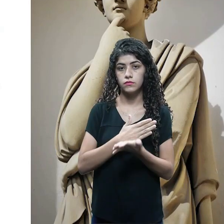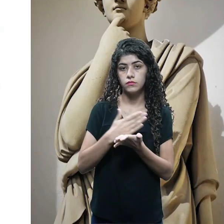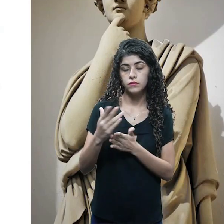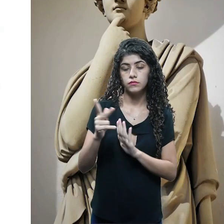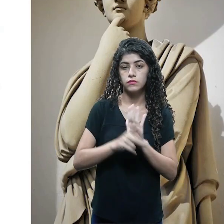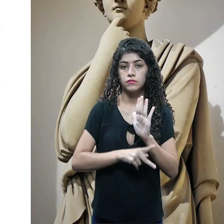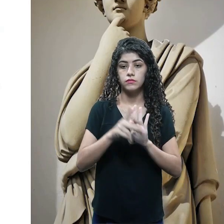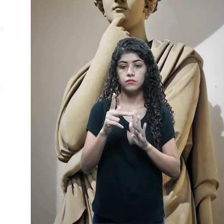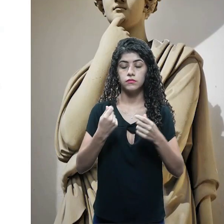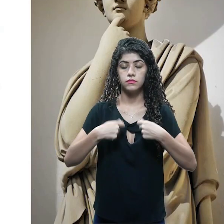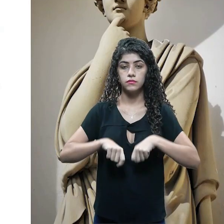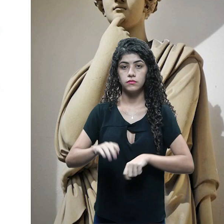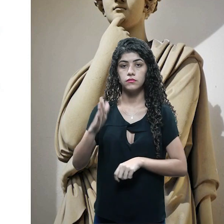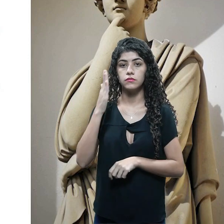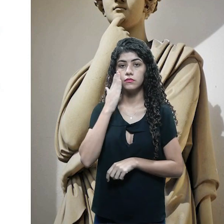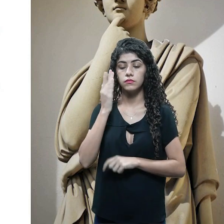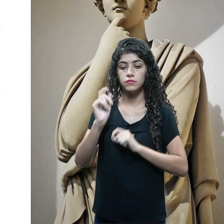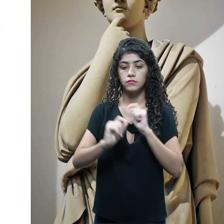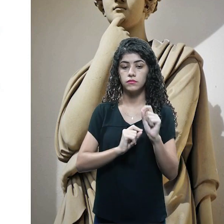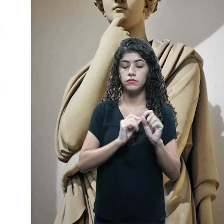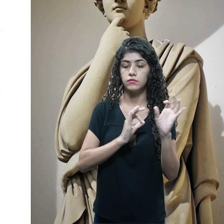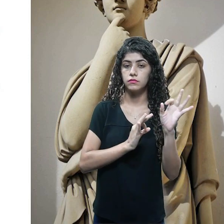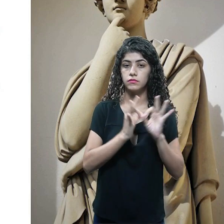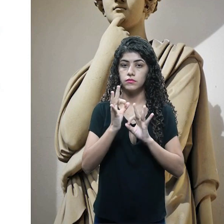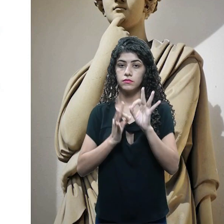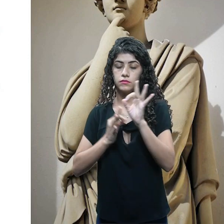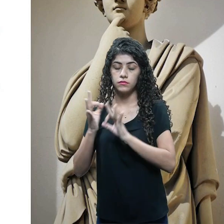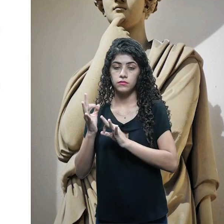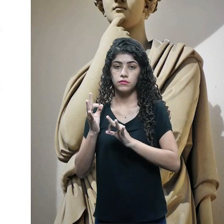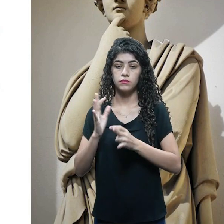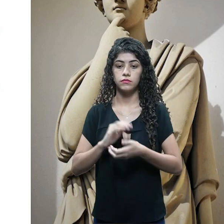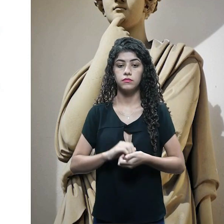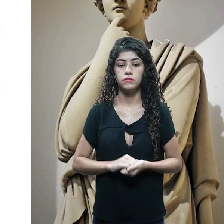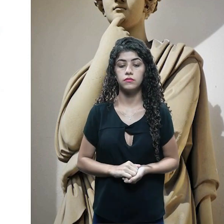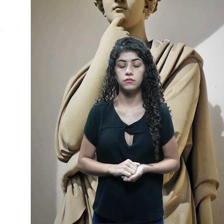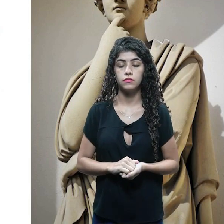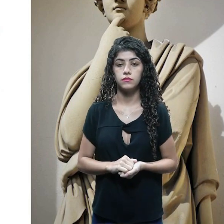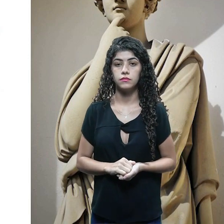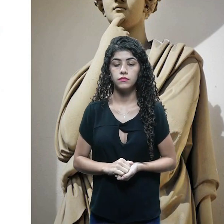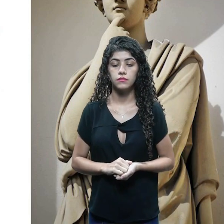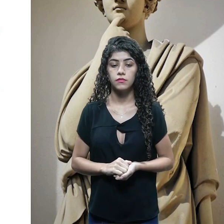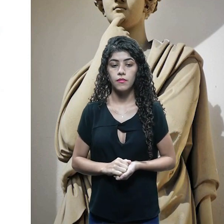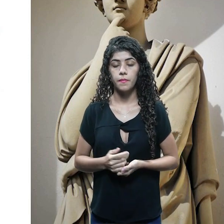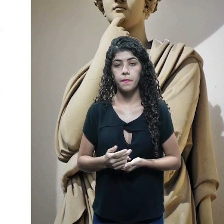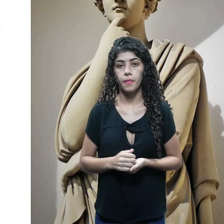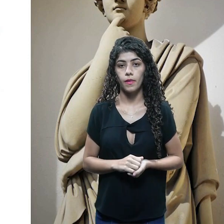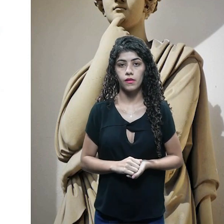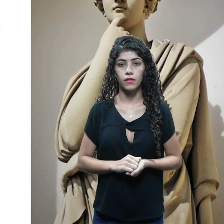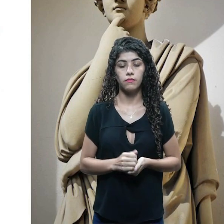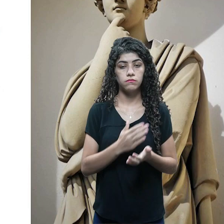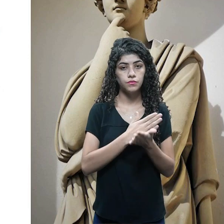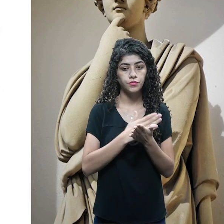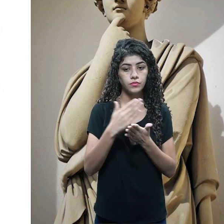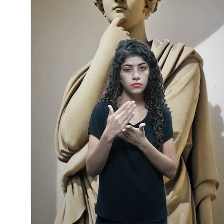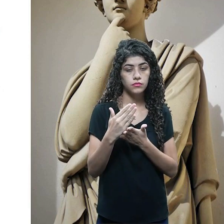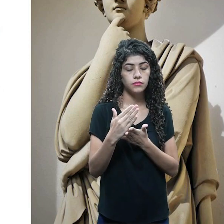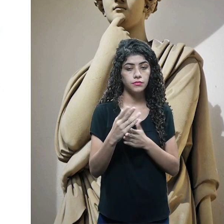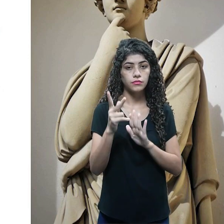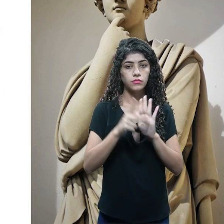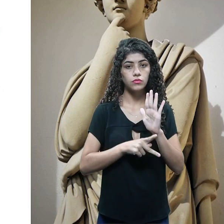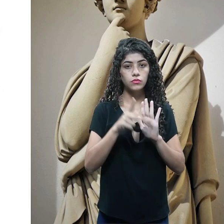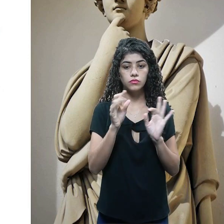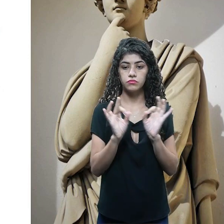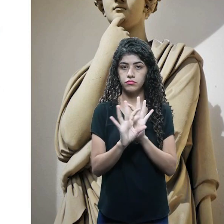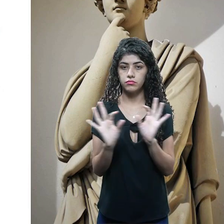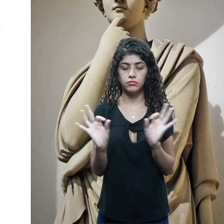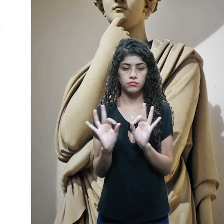a realização do projeto, devendo ser prevista no planejamento de suas atividades. Ou seja, a prestação de contas inicia-se no começo